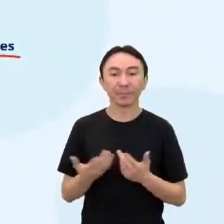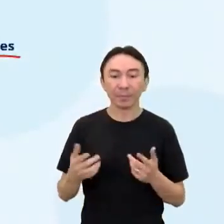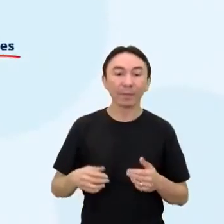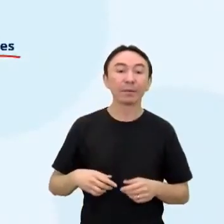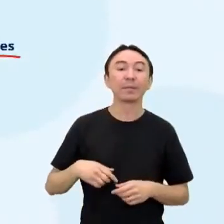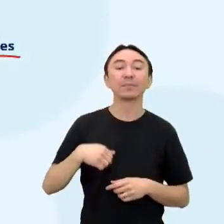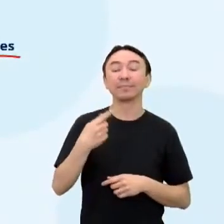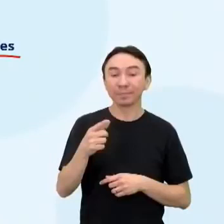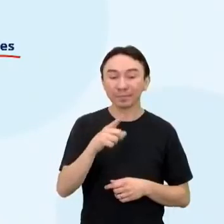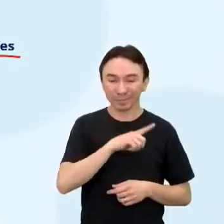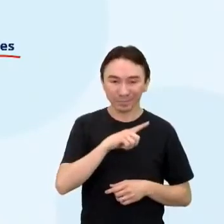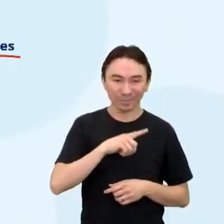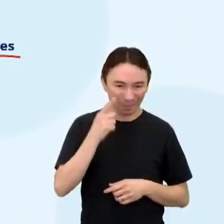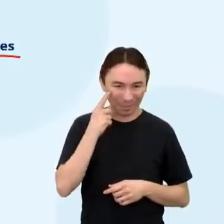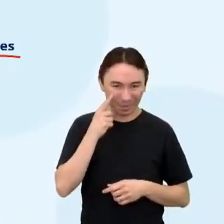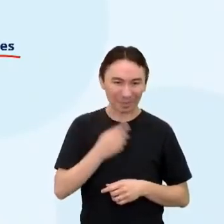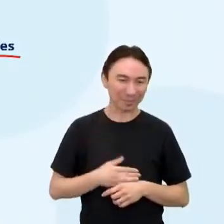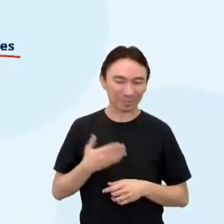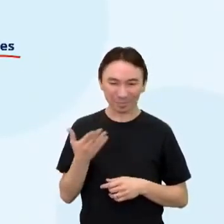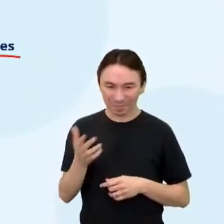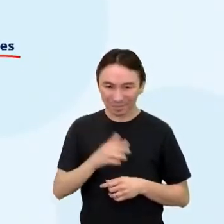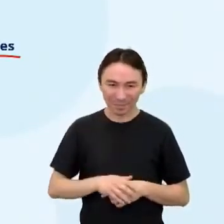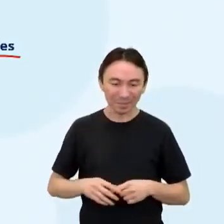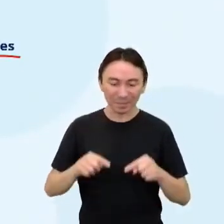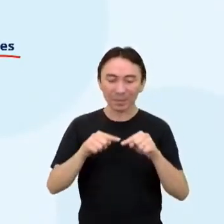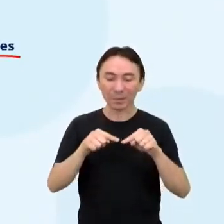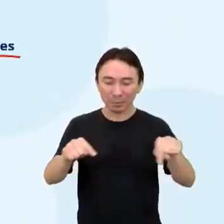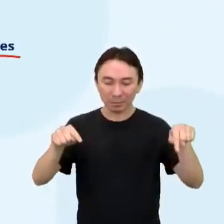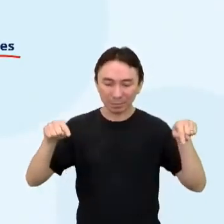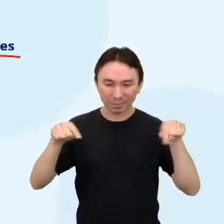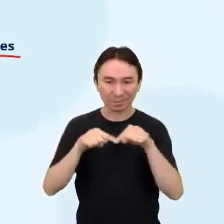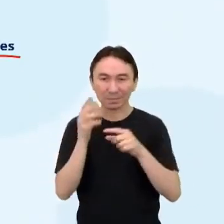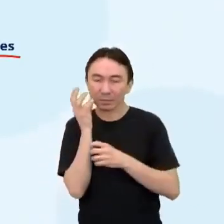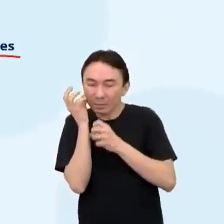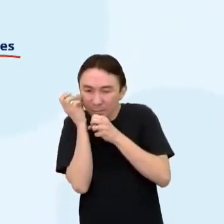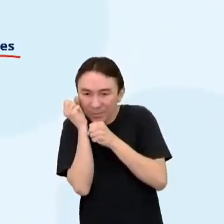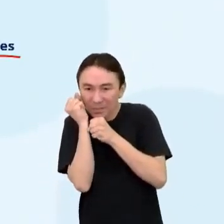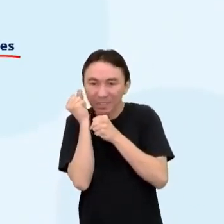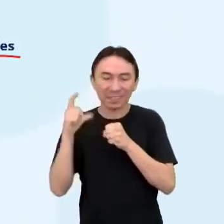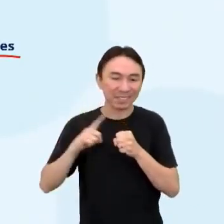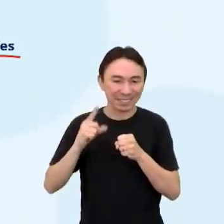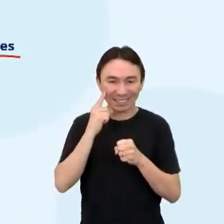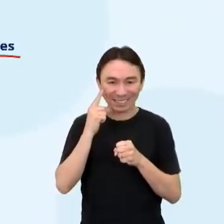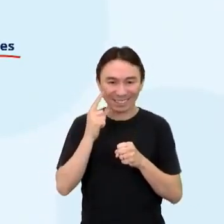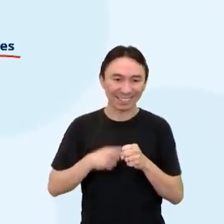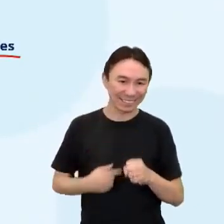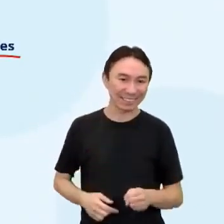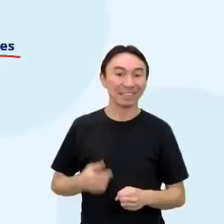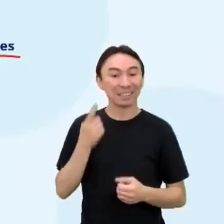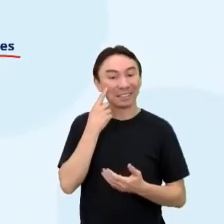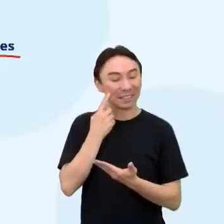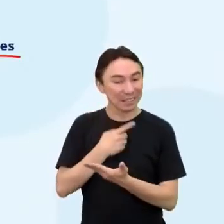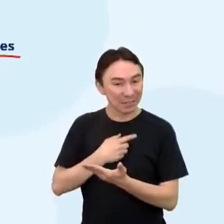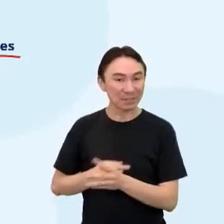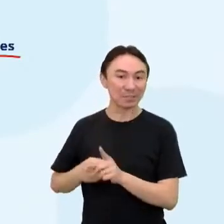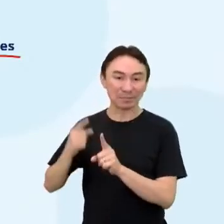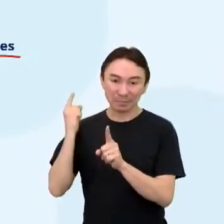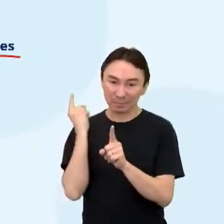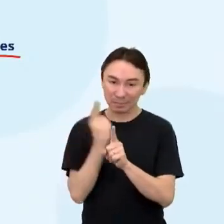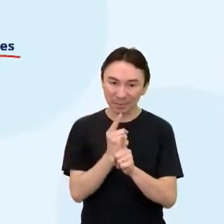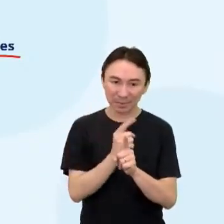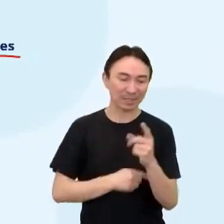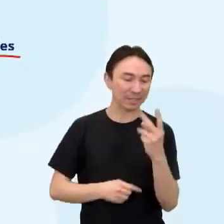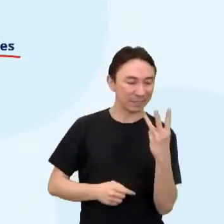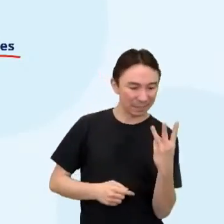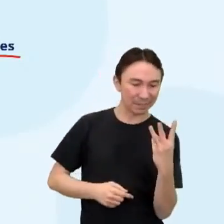da Mariana, se a gente multiplicar a largura ou o comprimento 3 por 2,40, descobriremos então que o quarto ali,